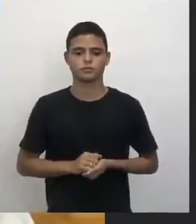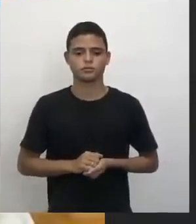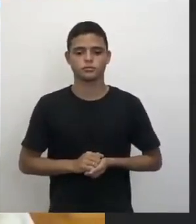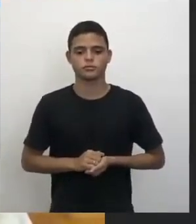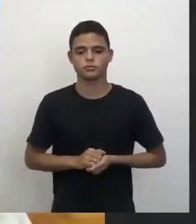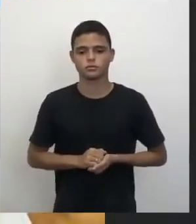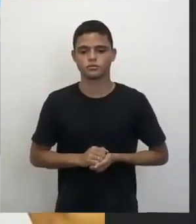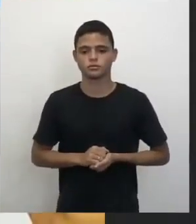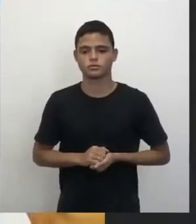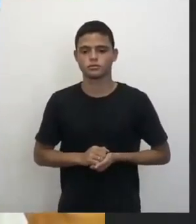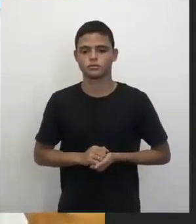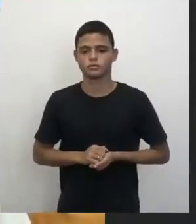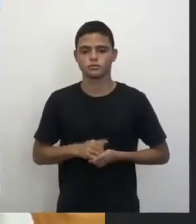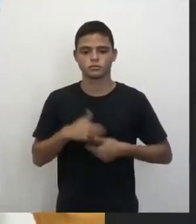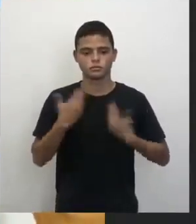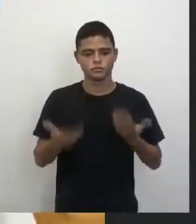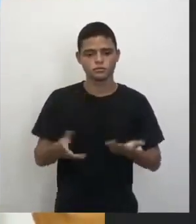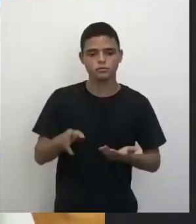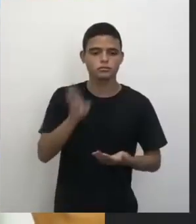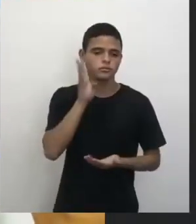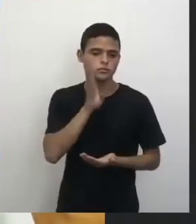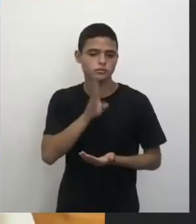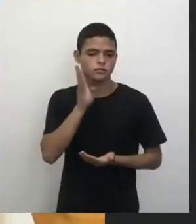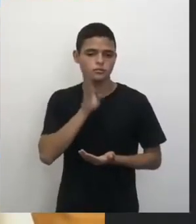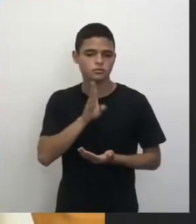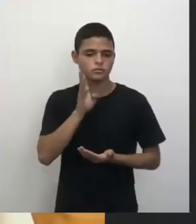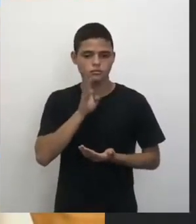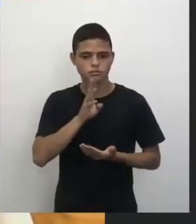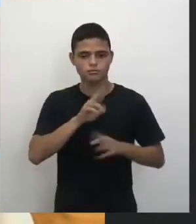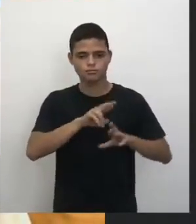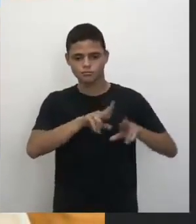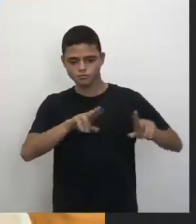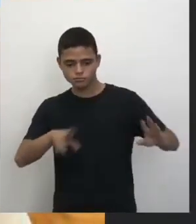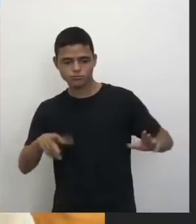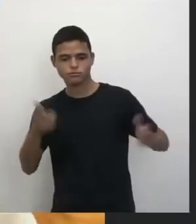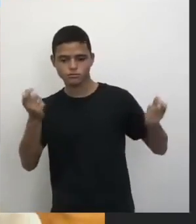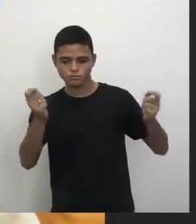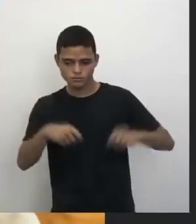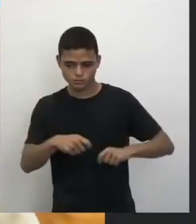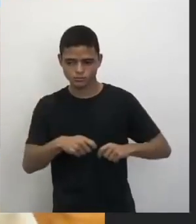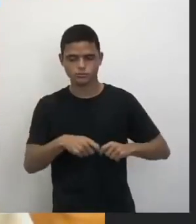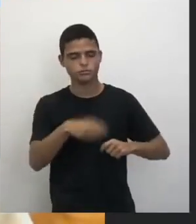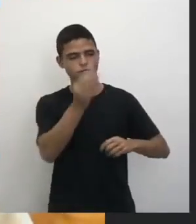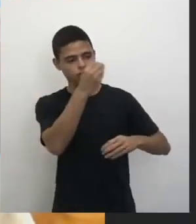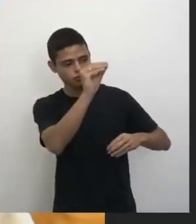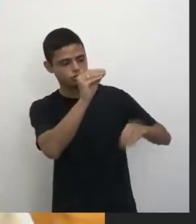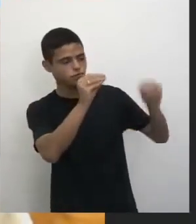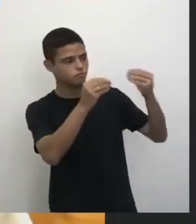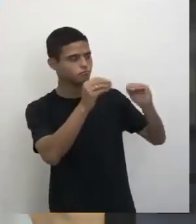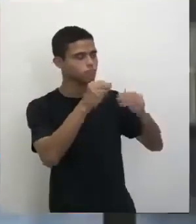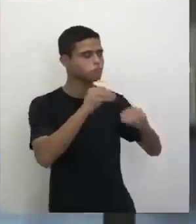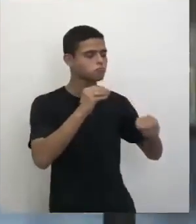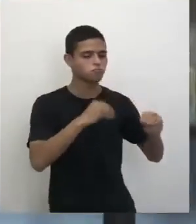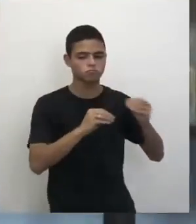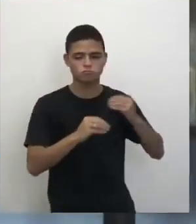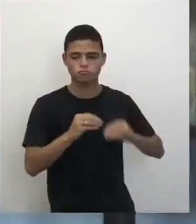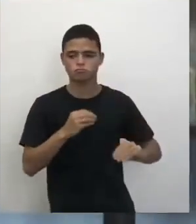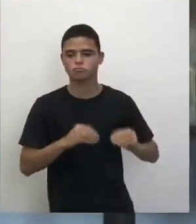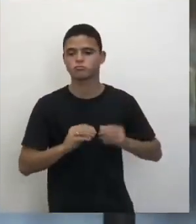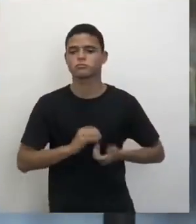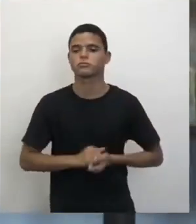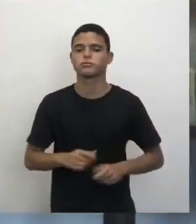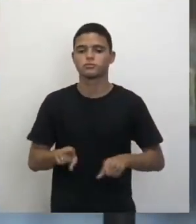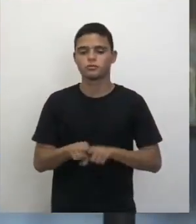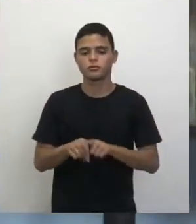Então, praticamente é bem legal o HQ Mix, porque os troféus são colecionáveis, né? Assim, nessa questão da criação do